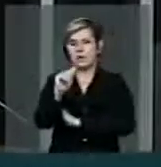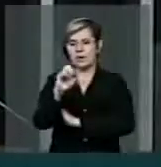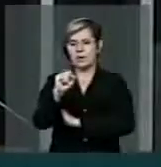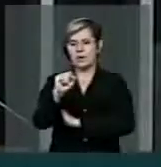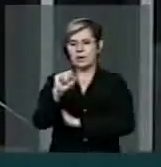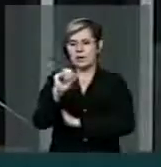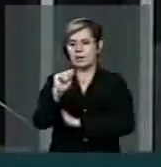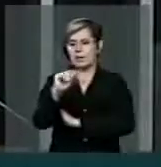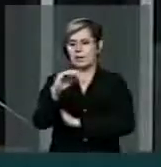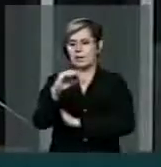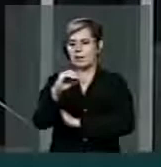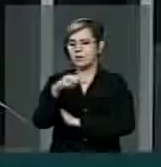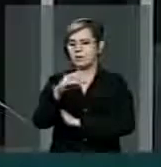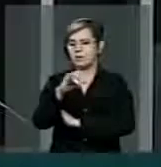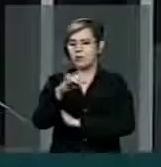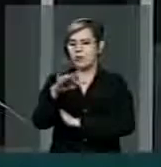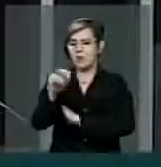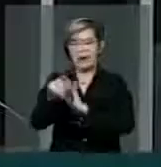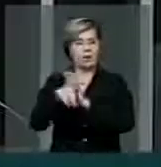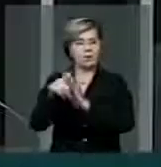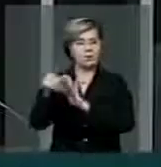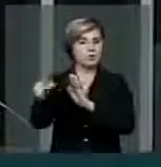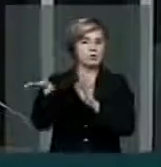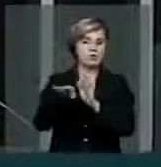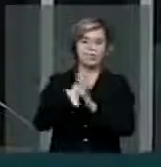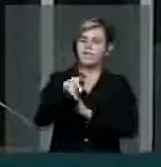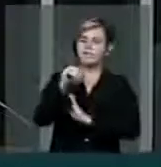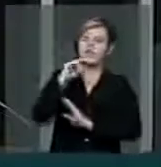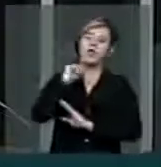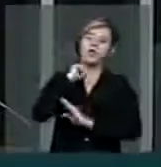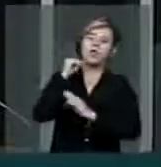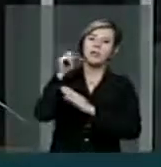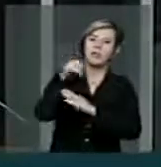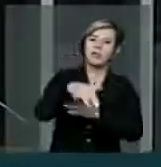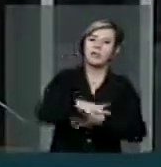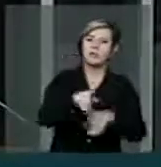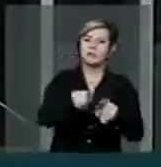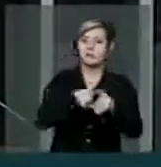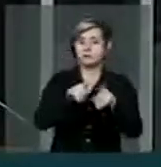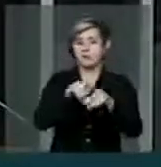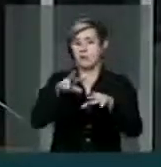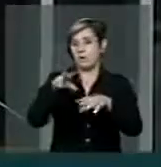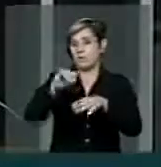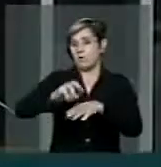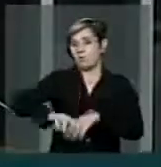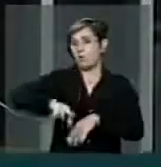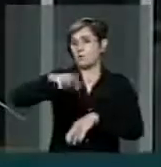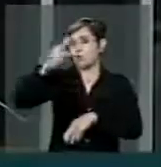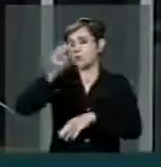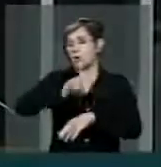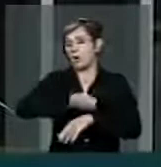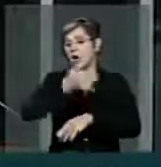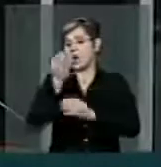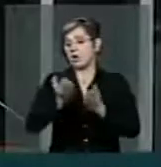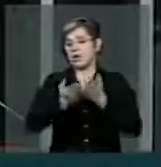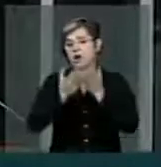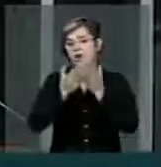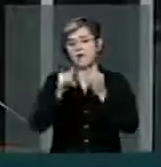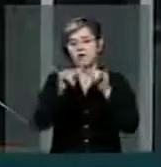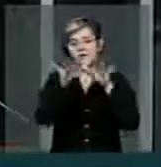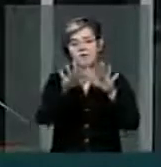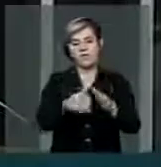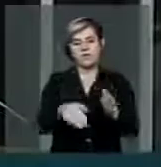Luís. Até 2016, haverá uma triplicação da quantidade de navios que se destinam aos portos localizados na Baía de São